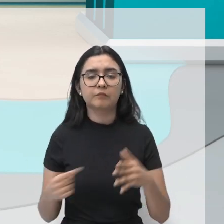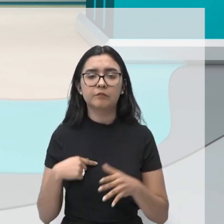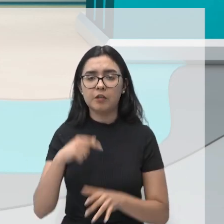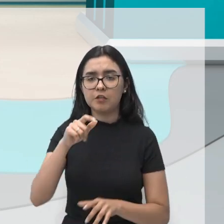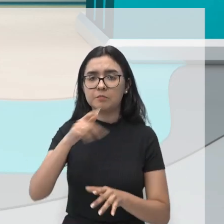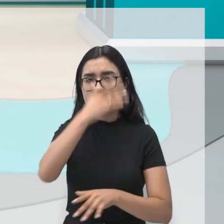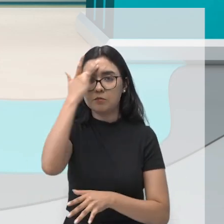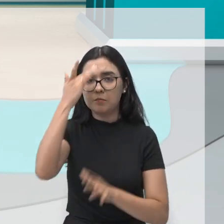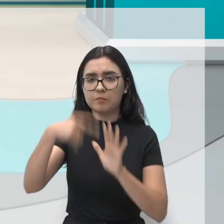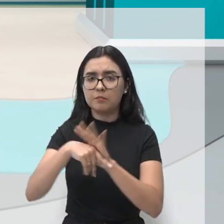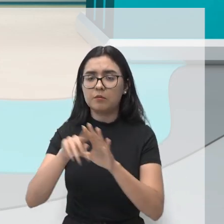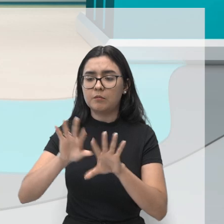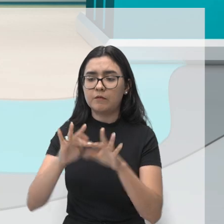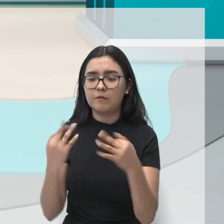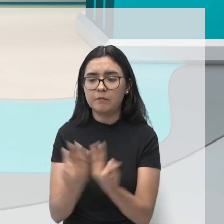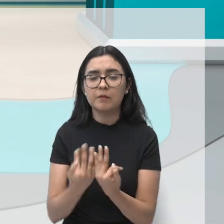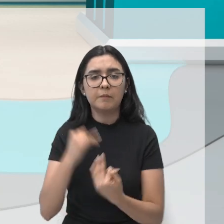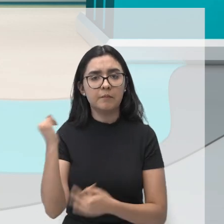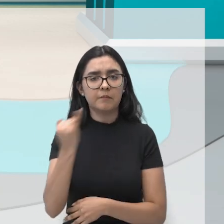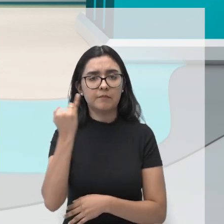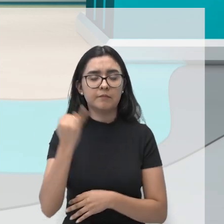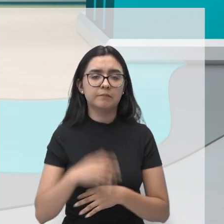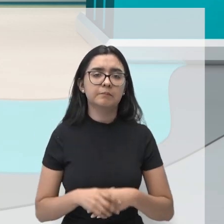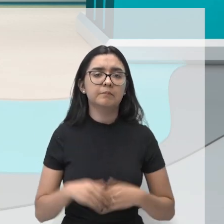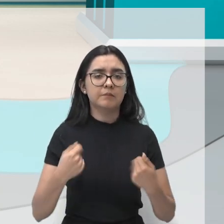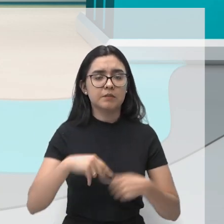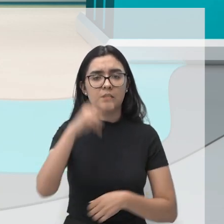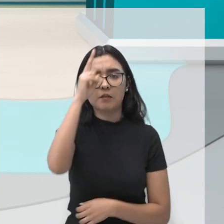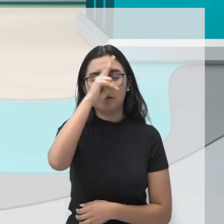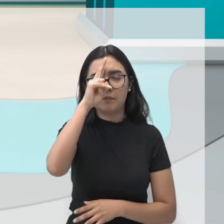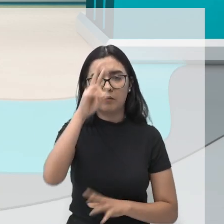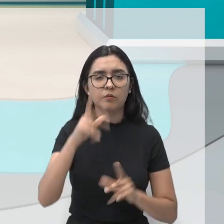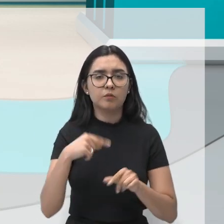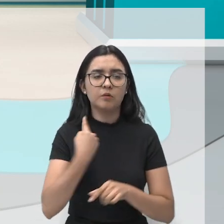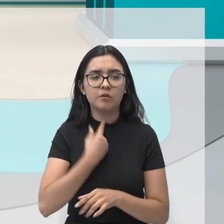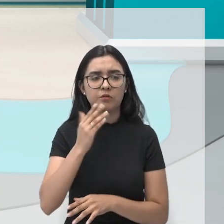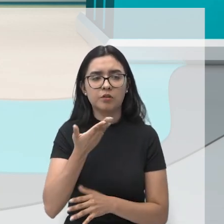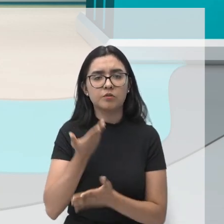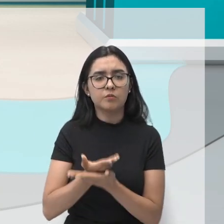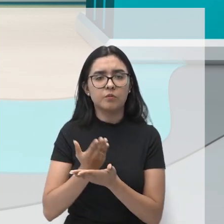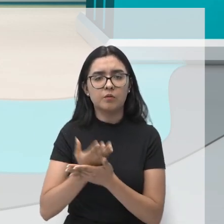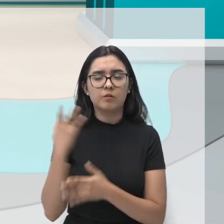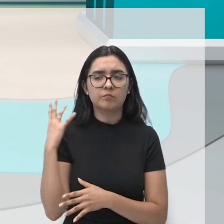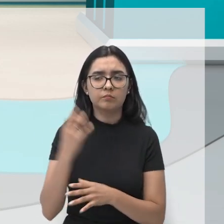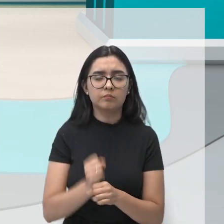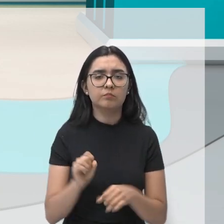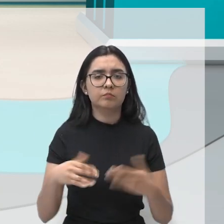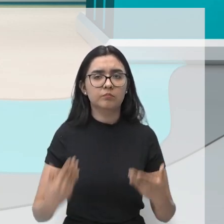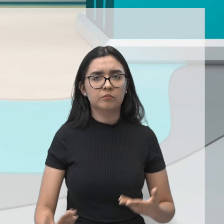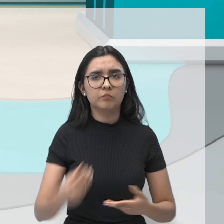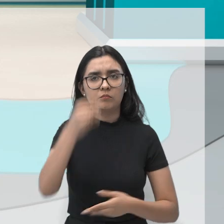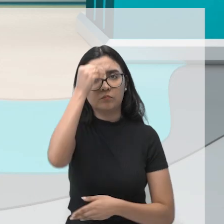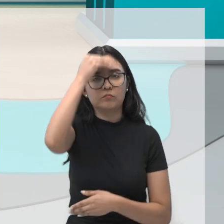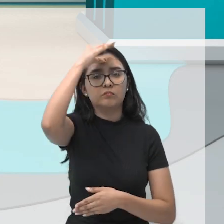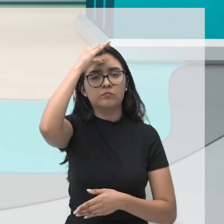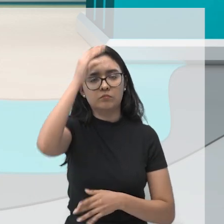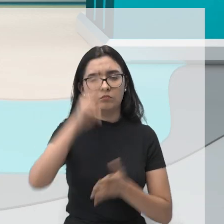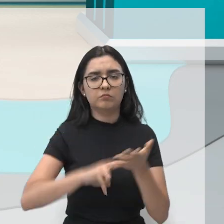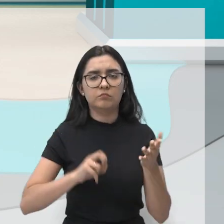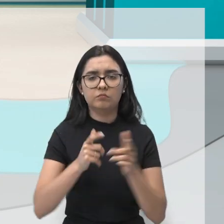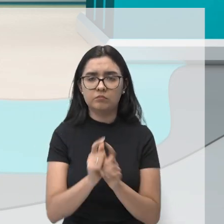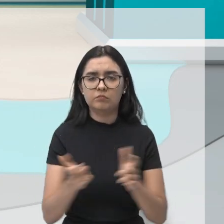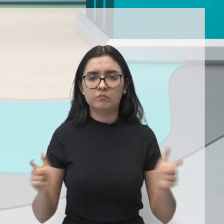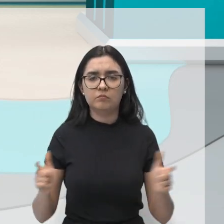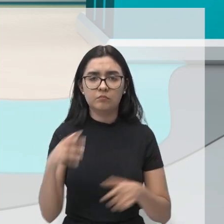cada um dos membros da família, isso é muito importante, tá? A gente não pode esquecer aquilo que a gente já aprendeu. Isso faz com que, com o tempo, a gente vá ampliando